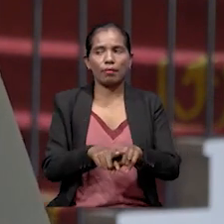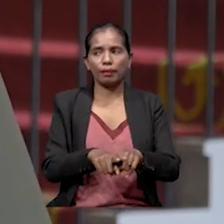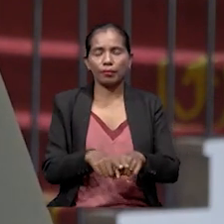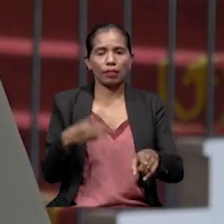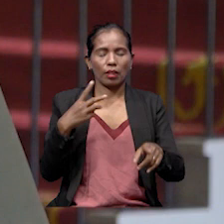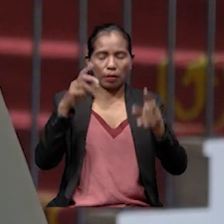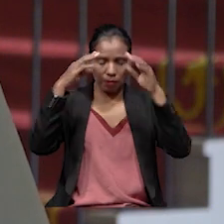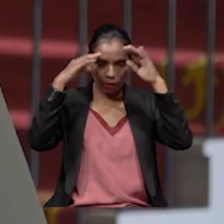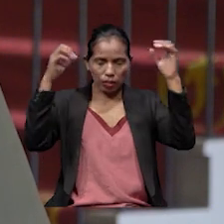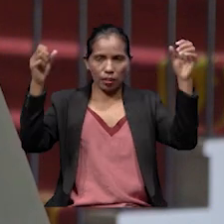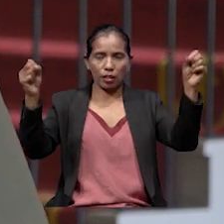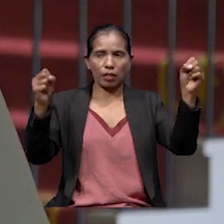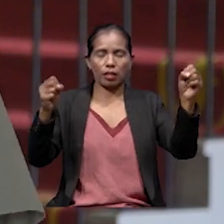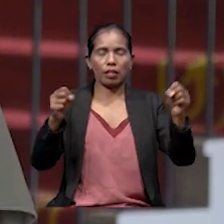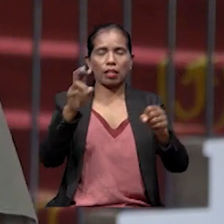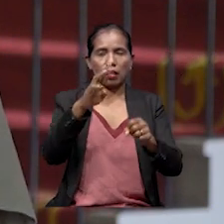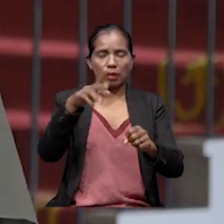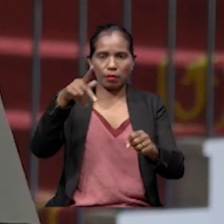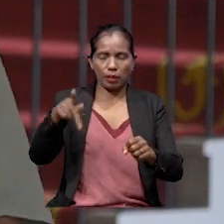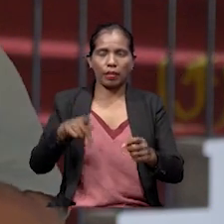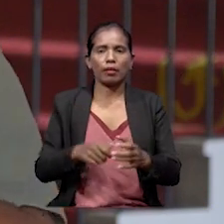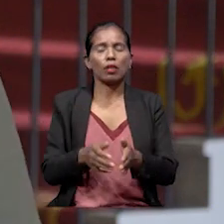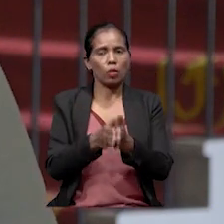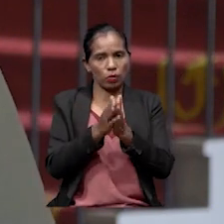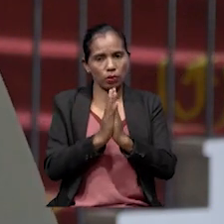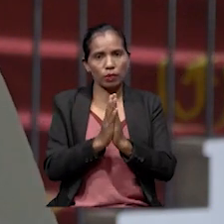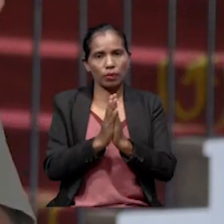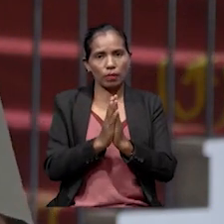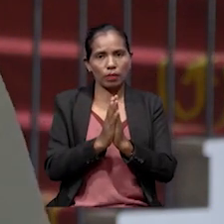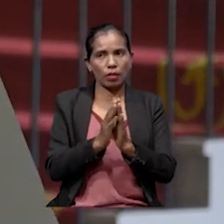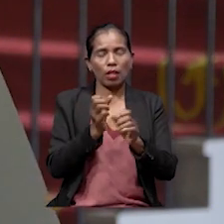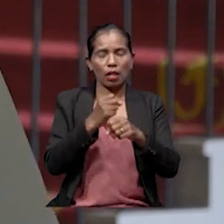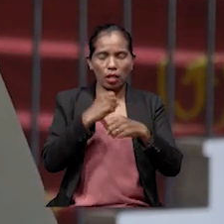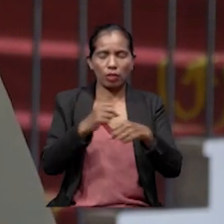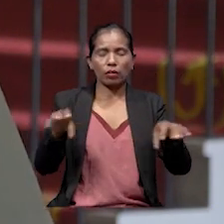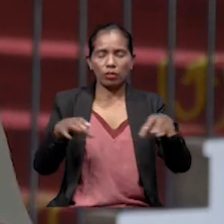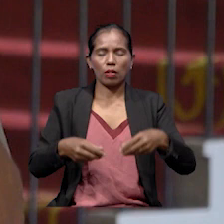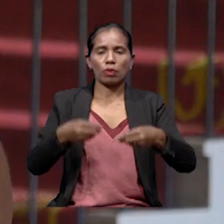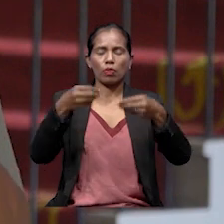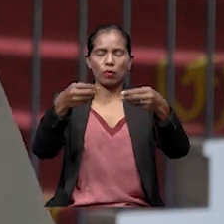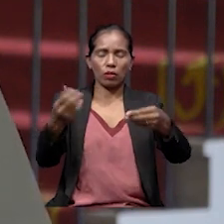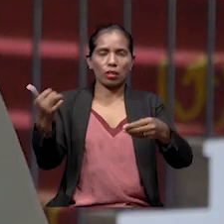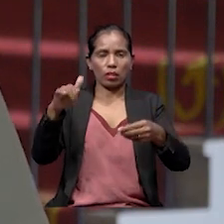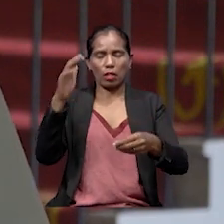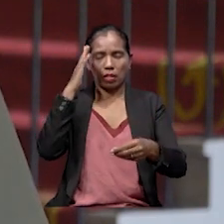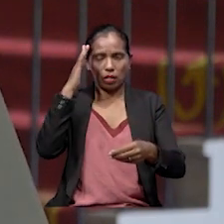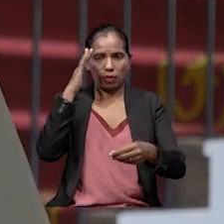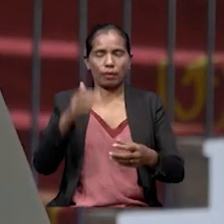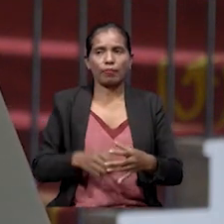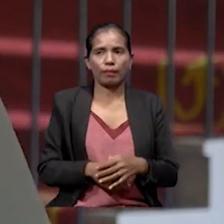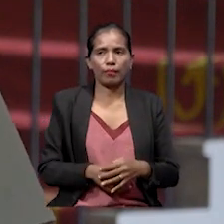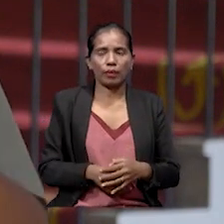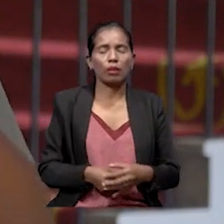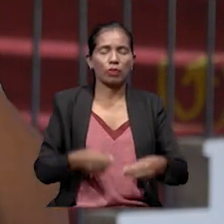maca presidente da República husu para ala reunião né sira fo sira né hanoi também nem com a situação geral né o